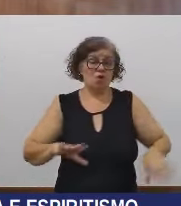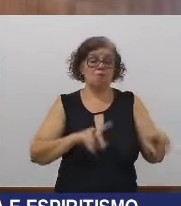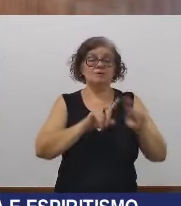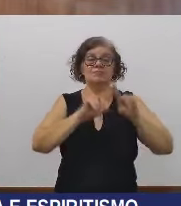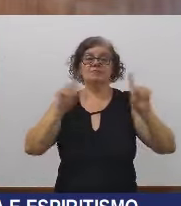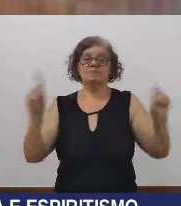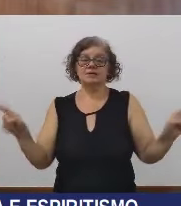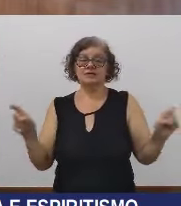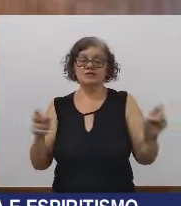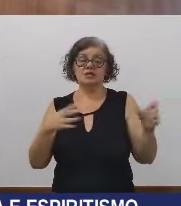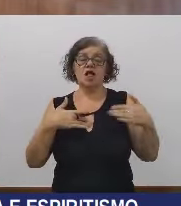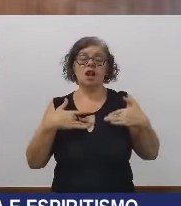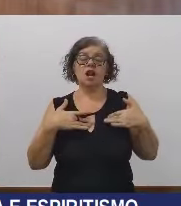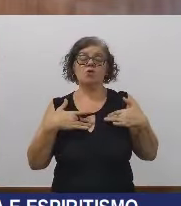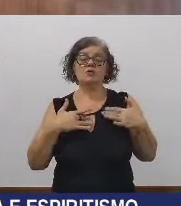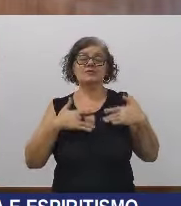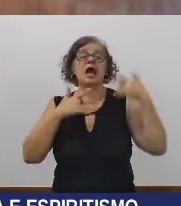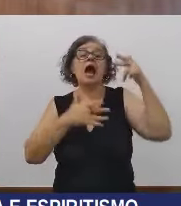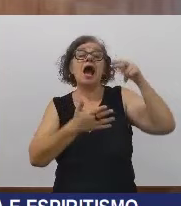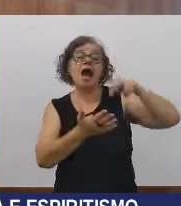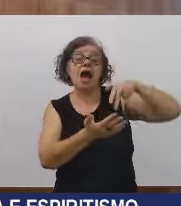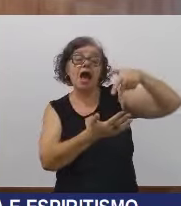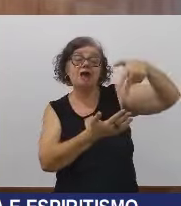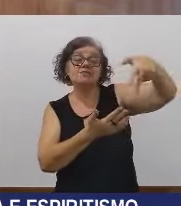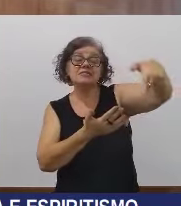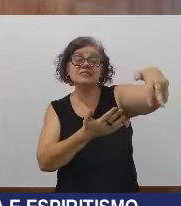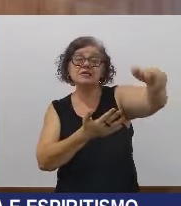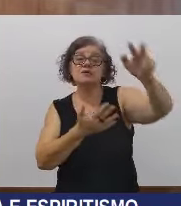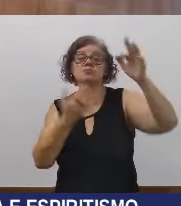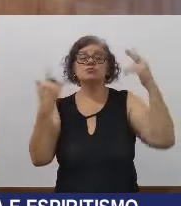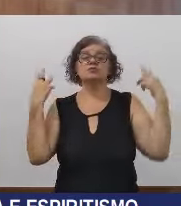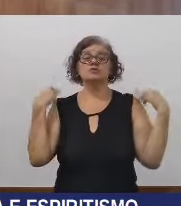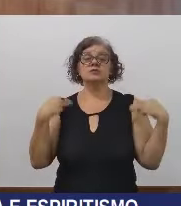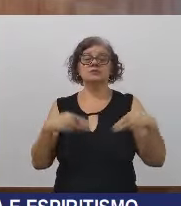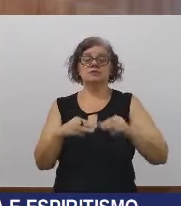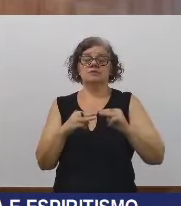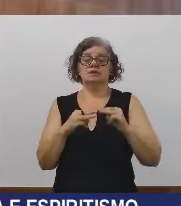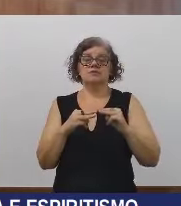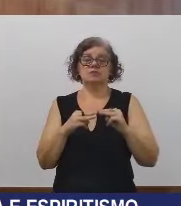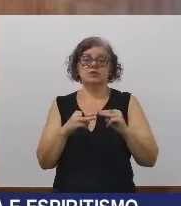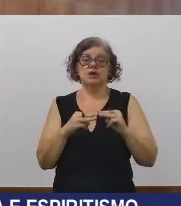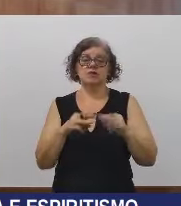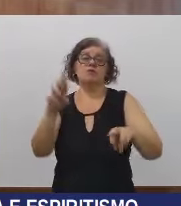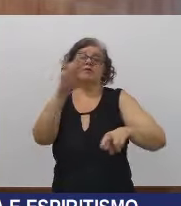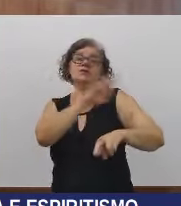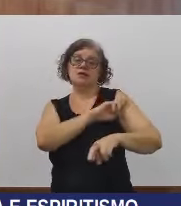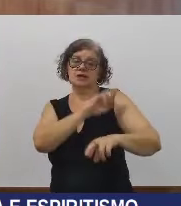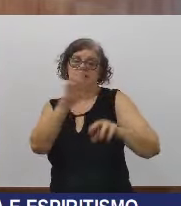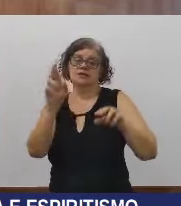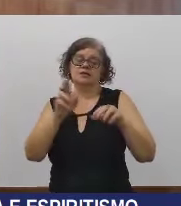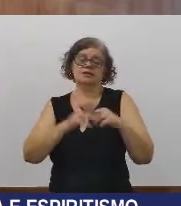mas nós avançamos na parte moral que cabe à religião.